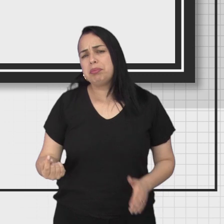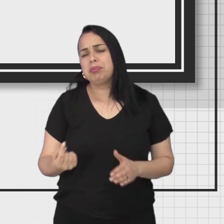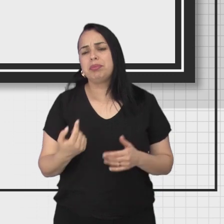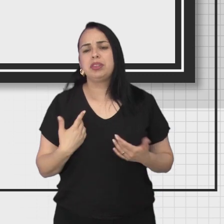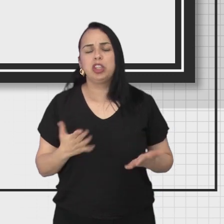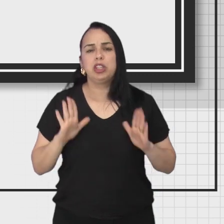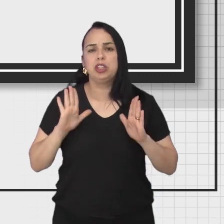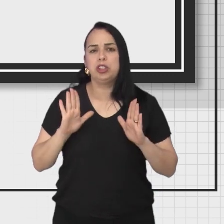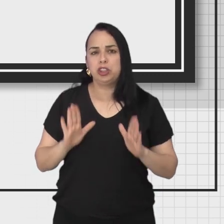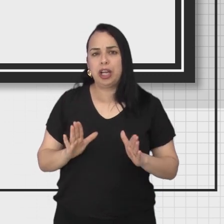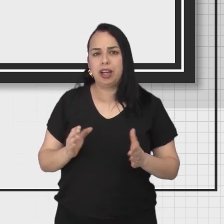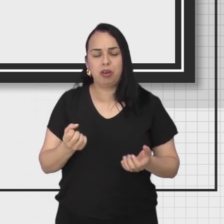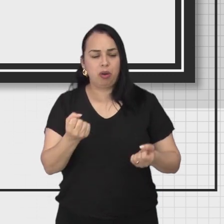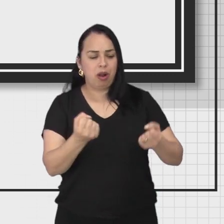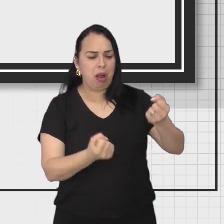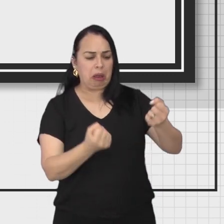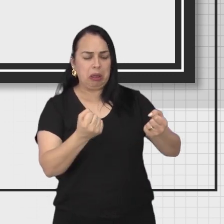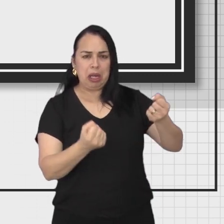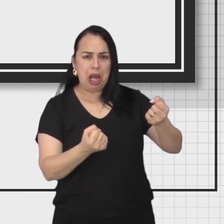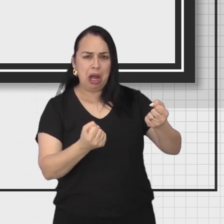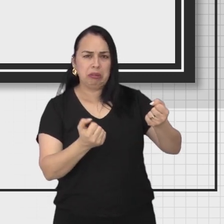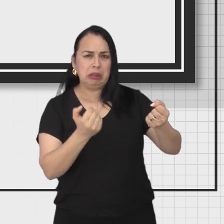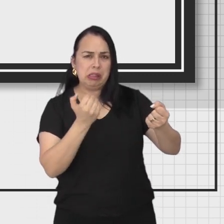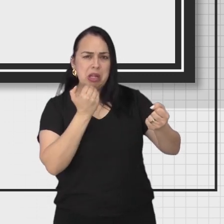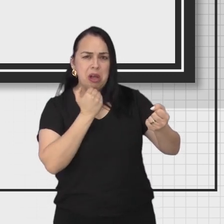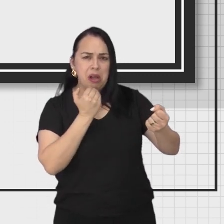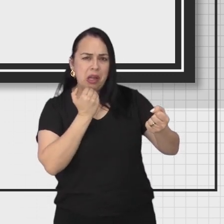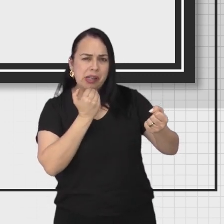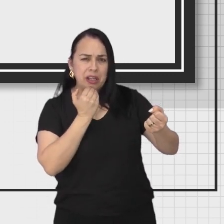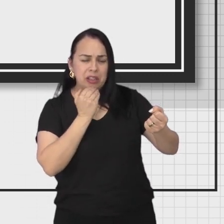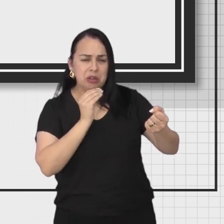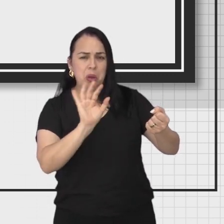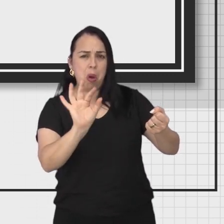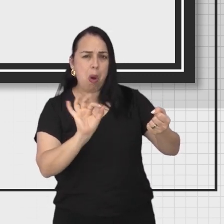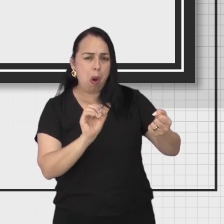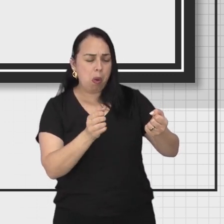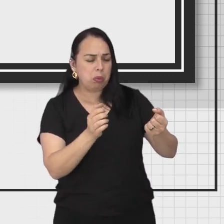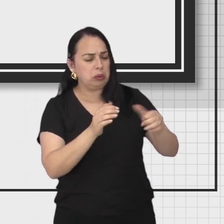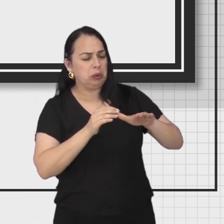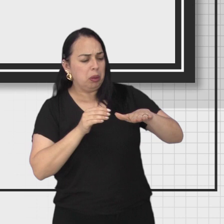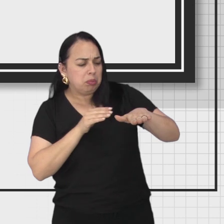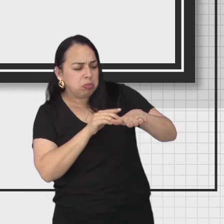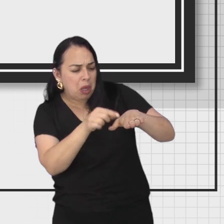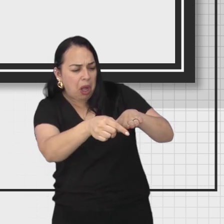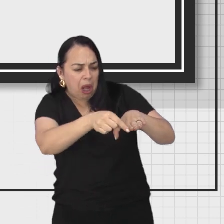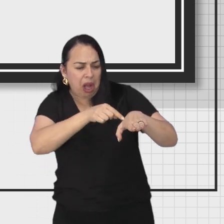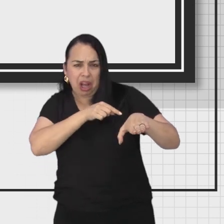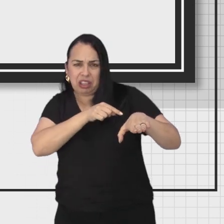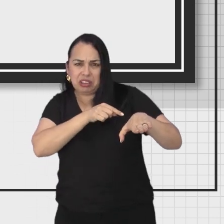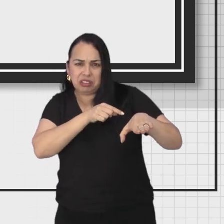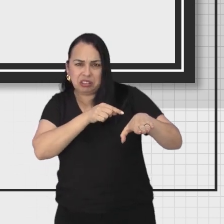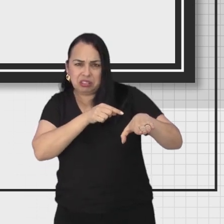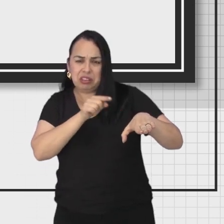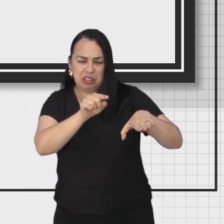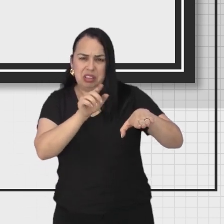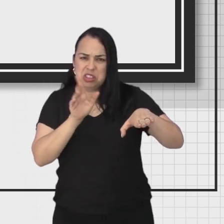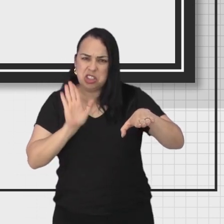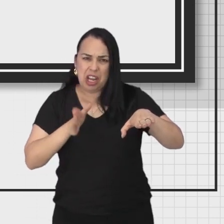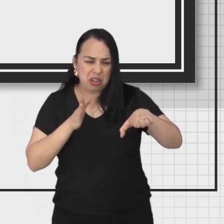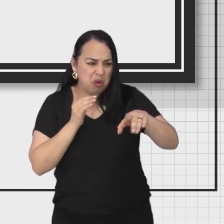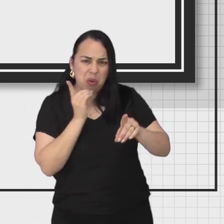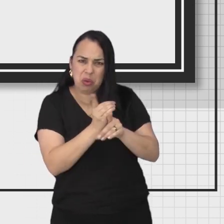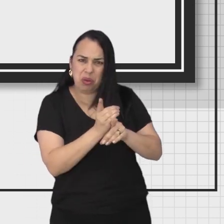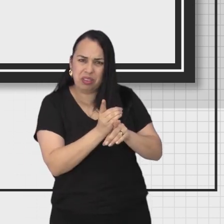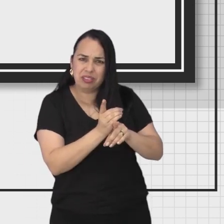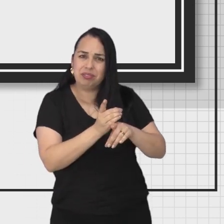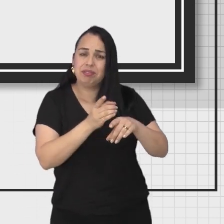já encontrou o seu carro com algum dano, por exemplo, um arranhão ou até mesmo uma batida, depois que voltou para o estacionamento do